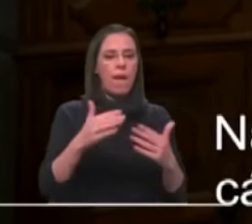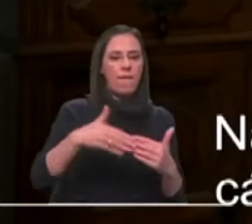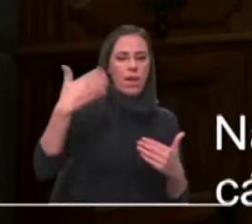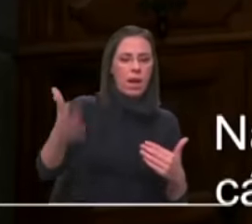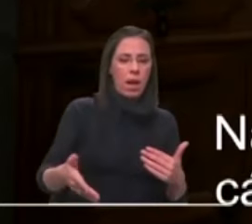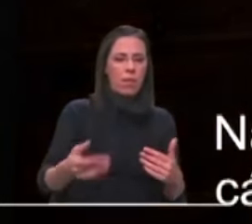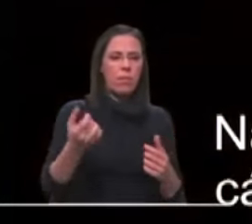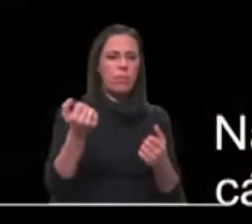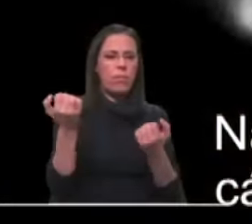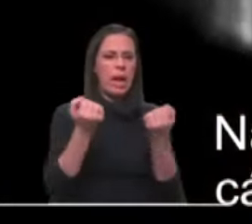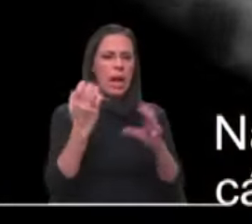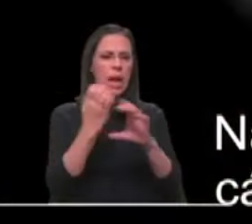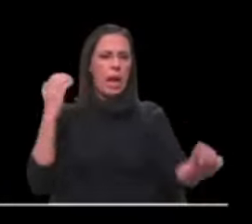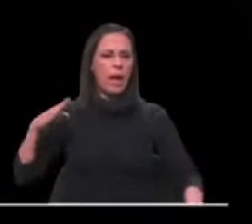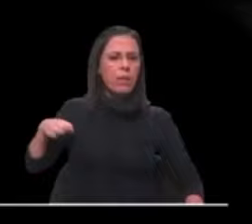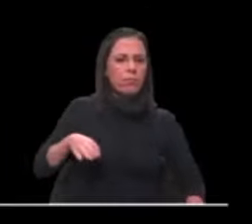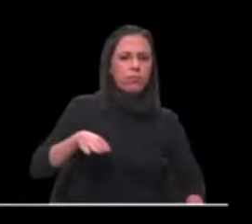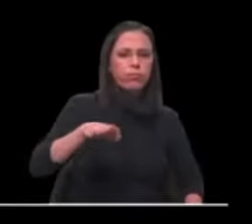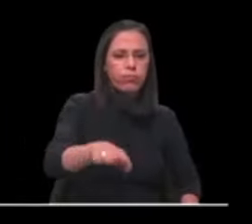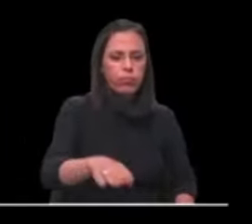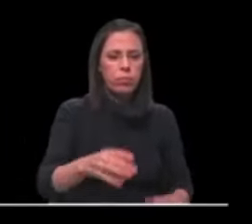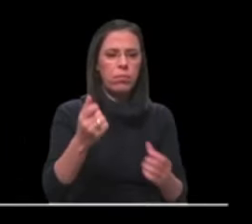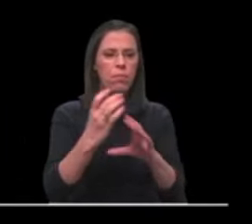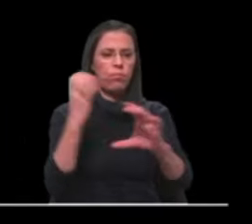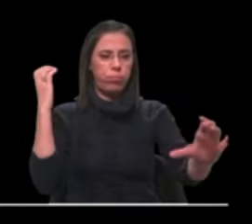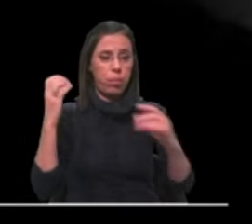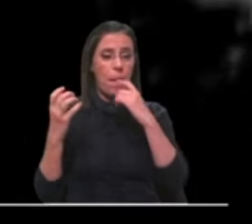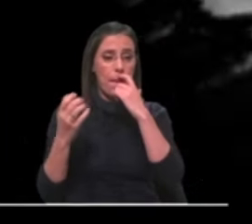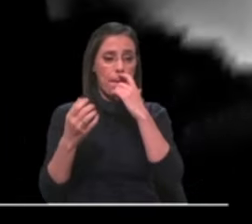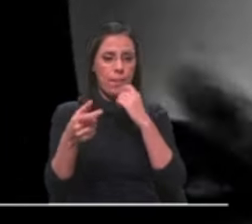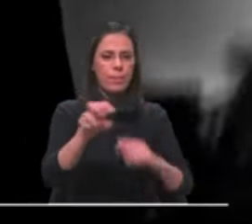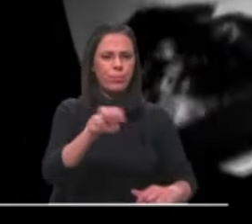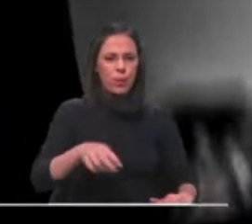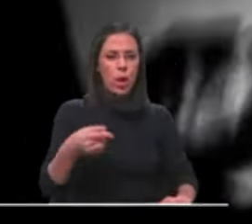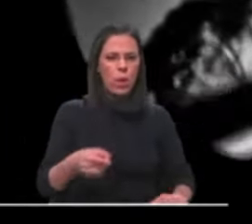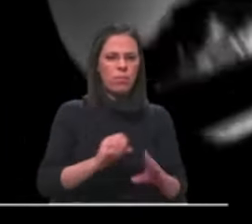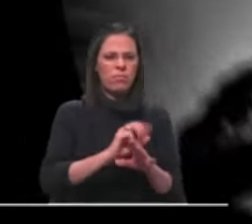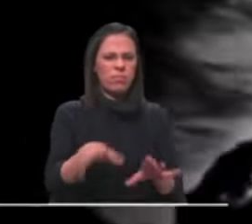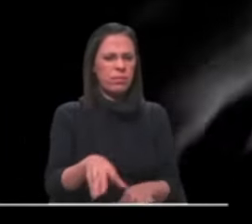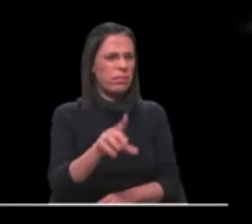ela cá fora, foi quando chegou a carrinha, a mão no volume, sim.